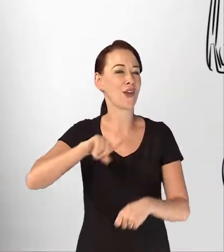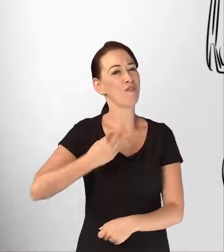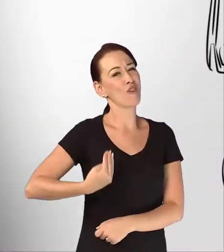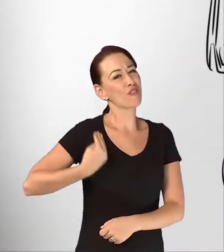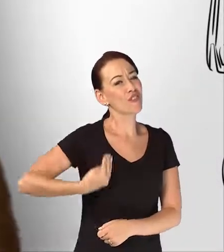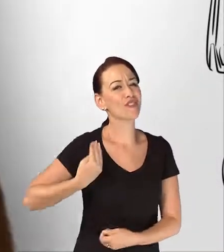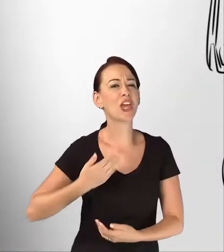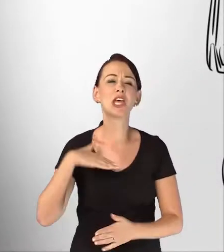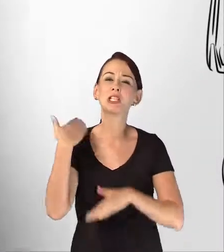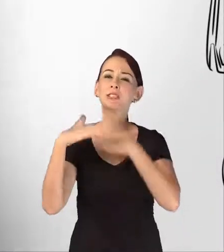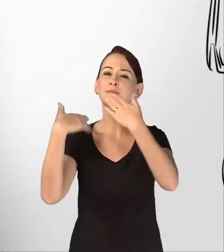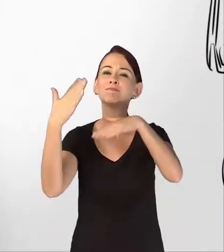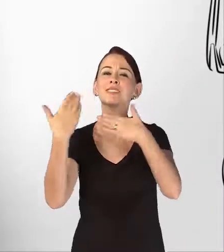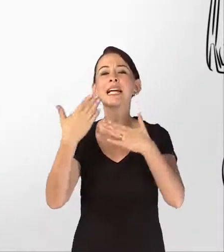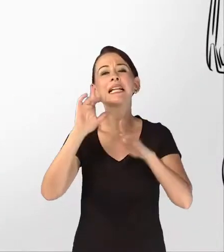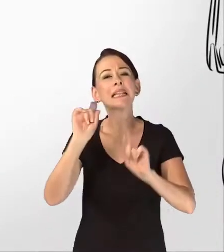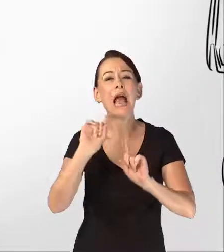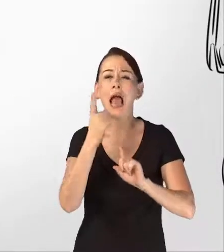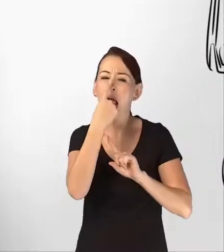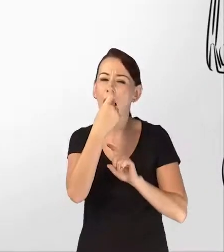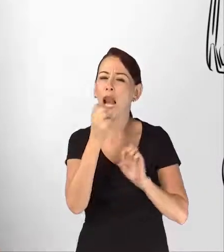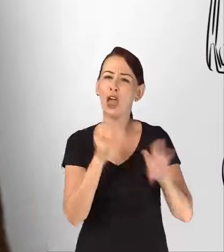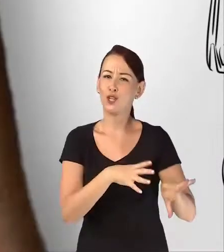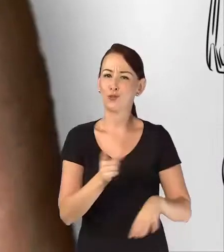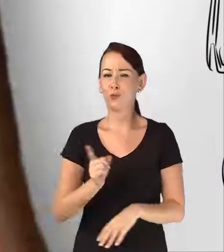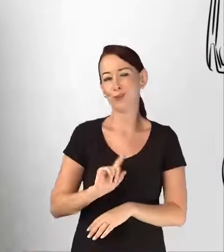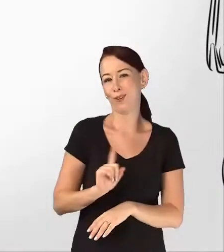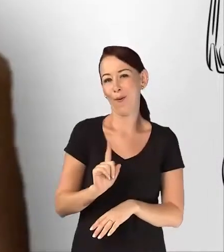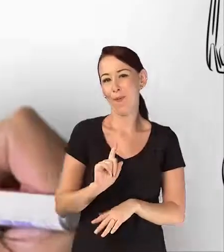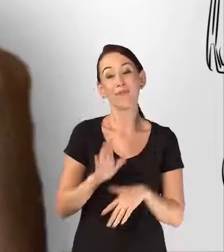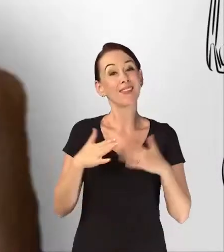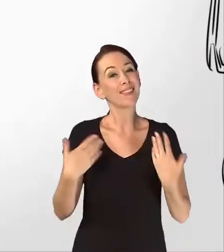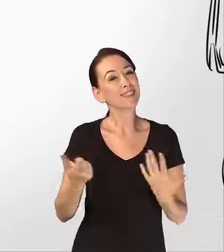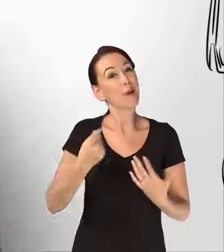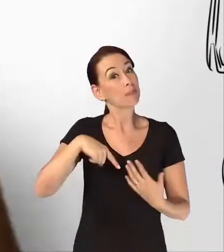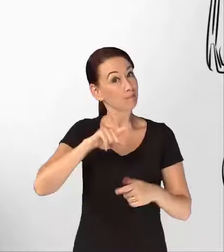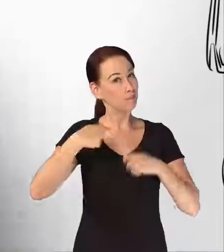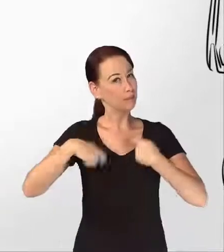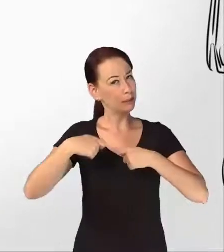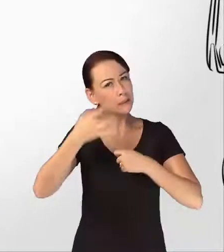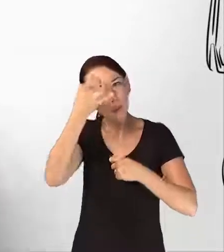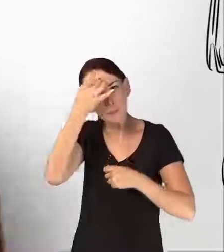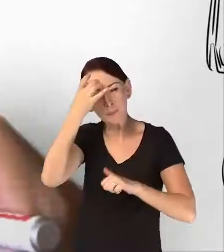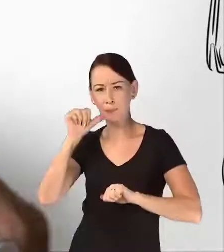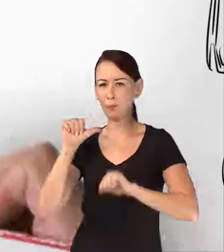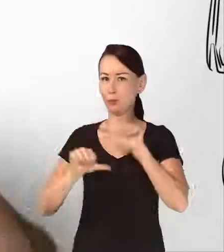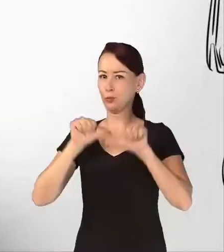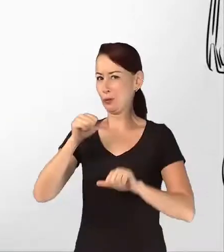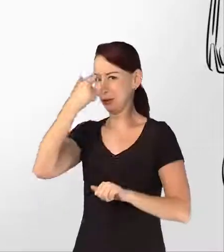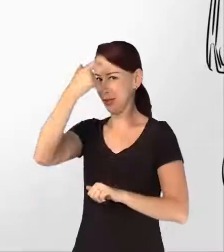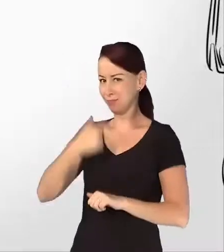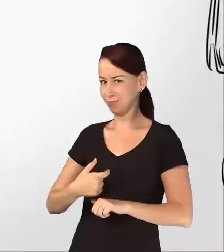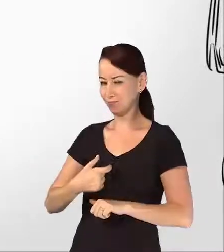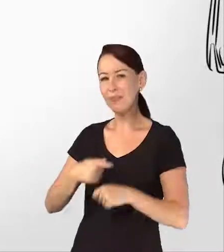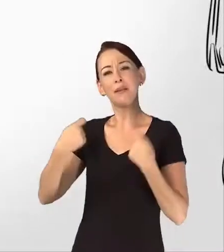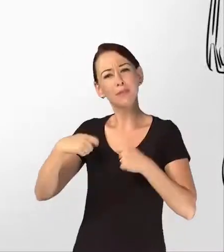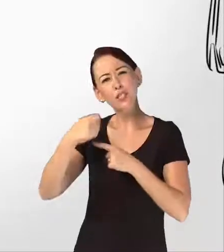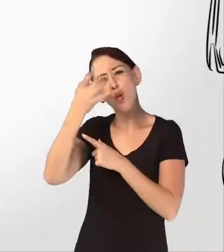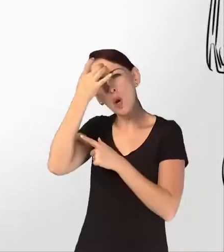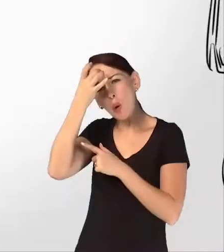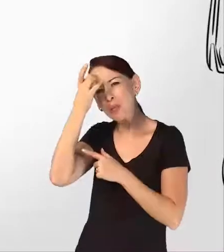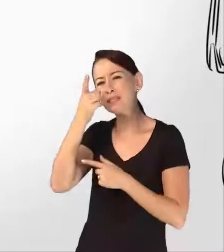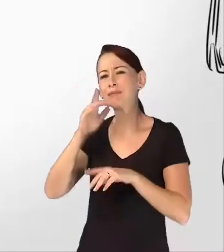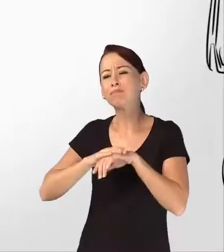viver e prosperar sem gerar tanto resíduo. Para isso, precisamos mudar de atitude e ter mais consciência